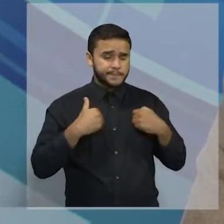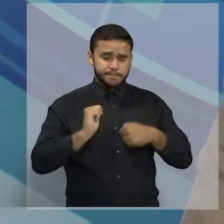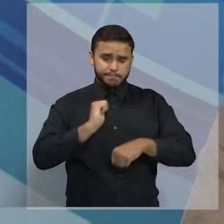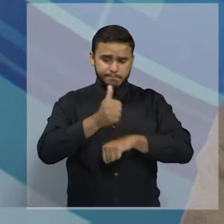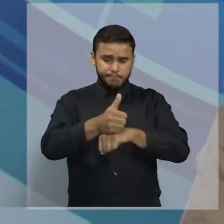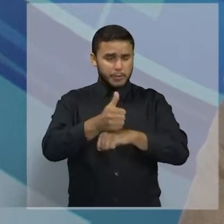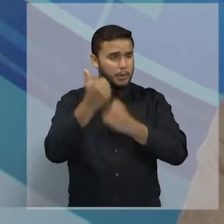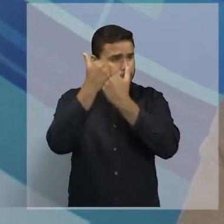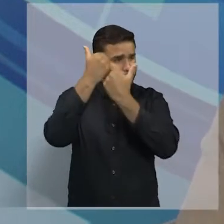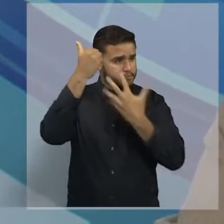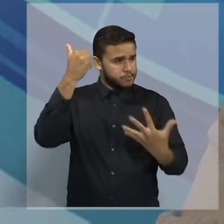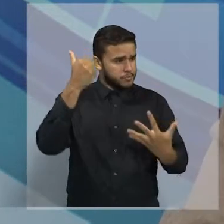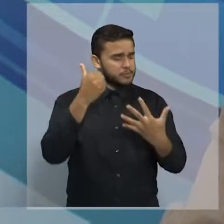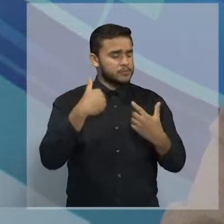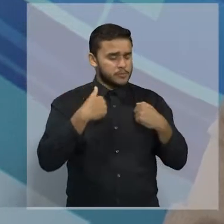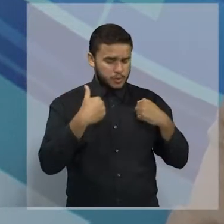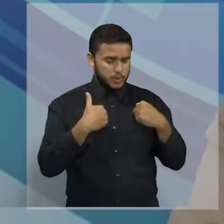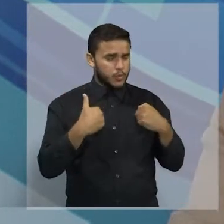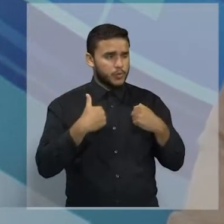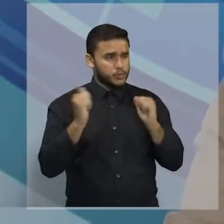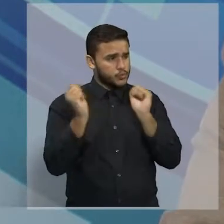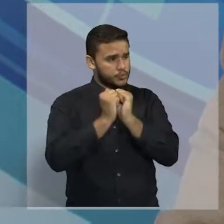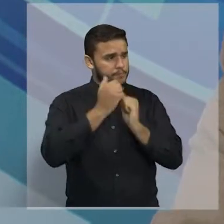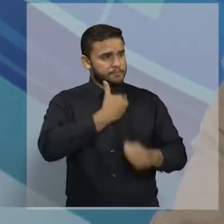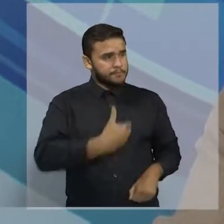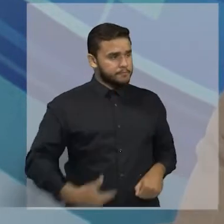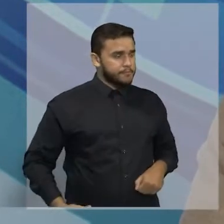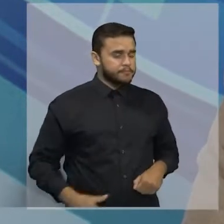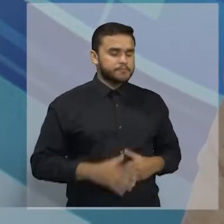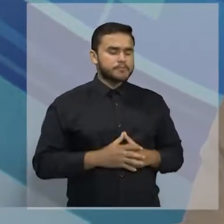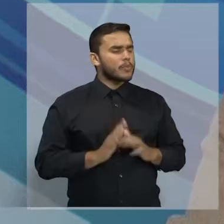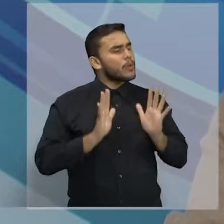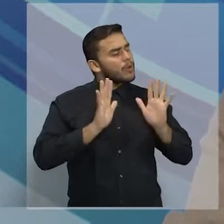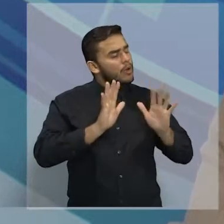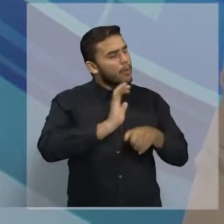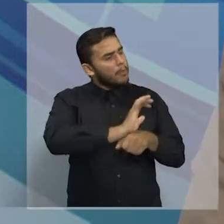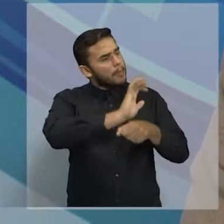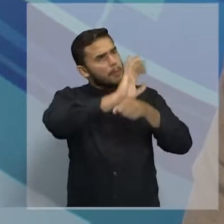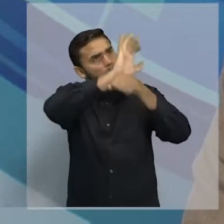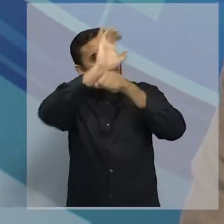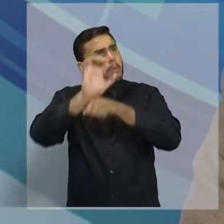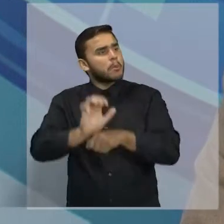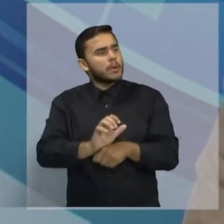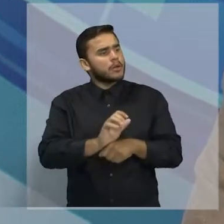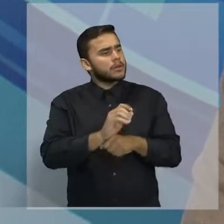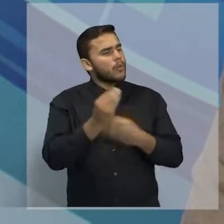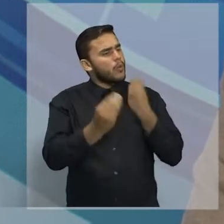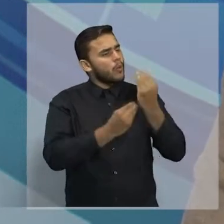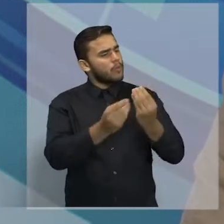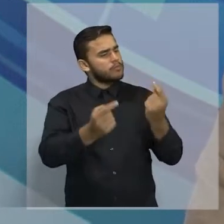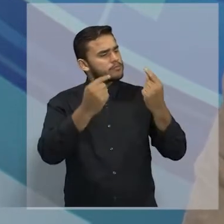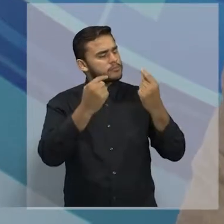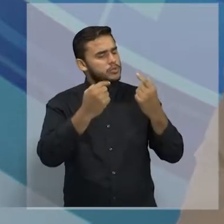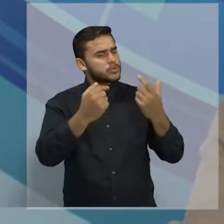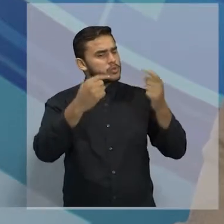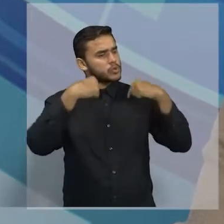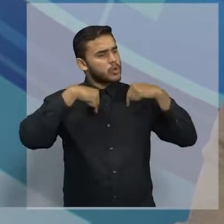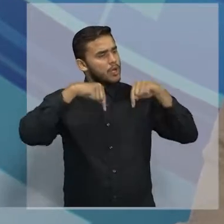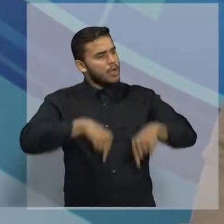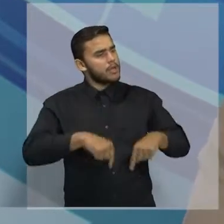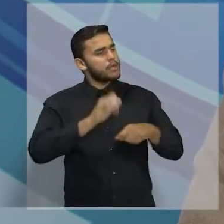de identificar como os movimentos na economia nacional rebatem nosso Estado. Porque você